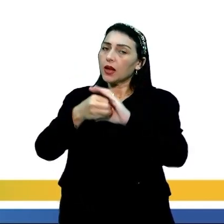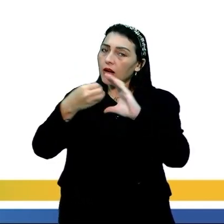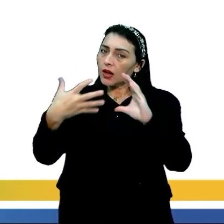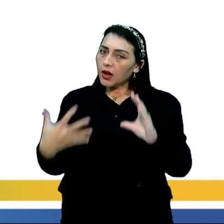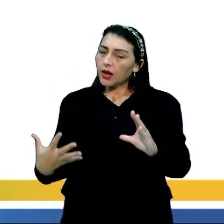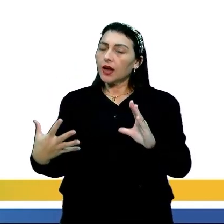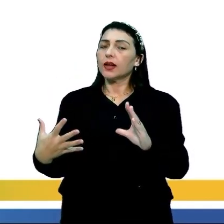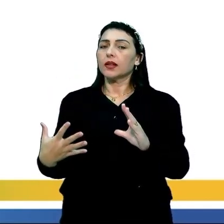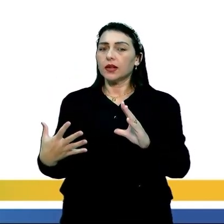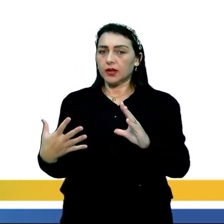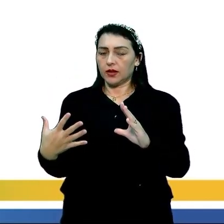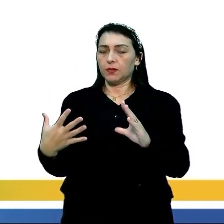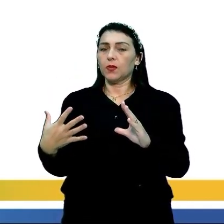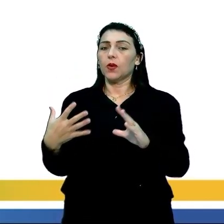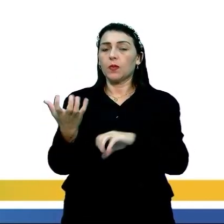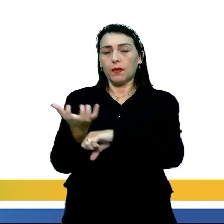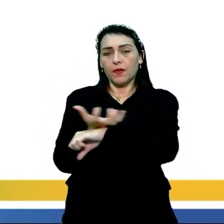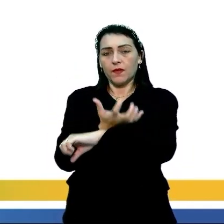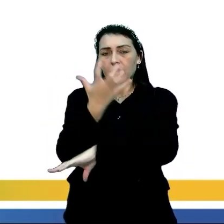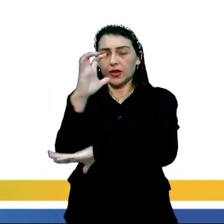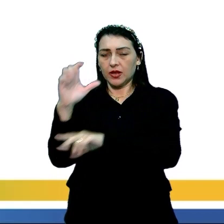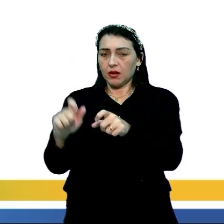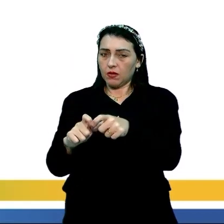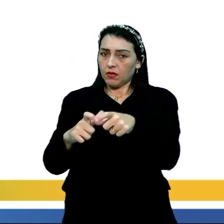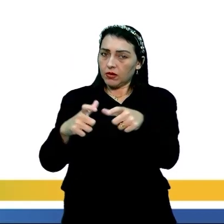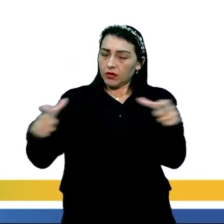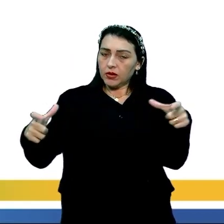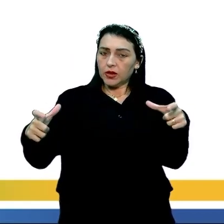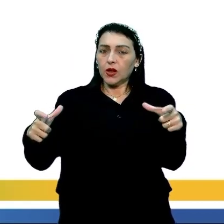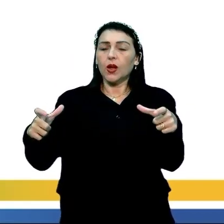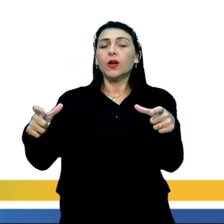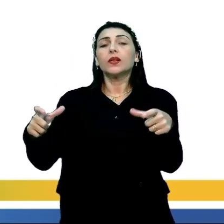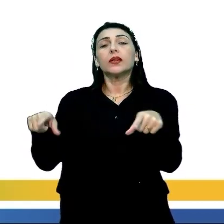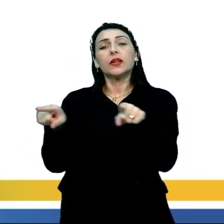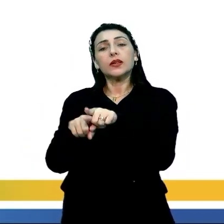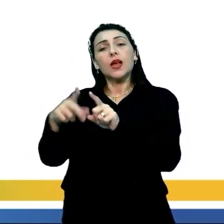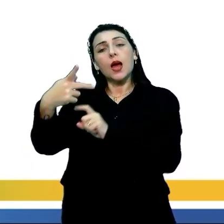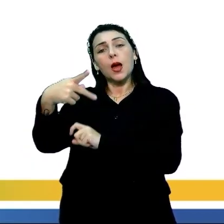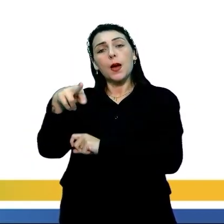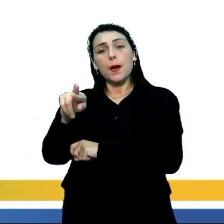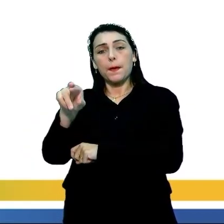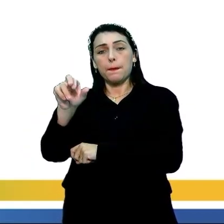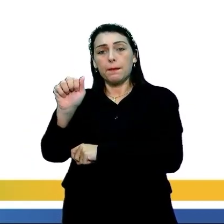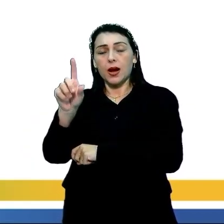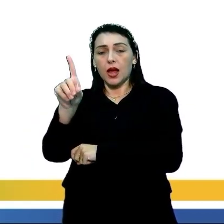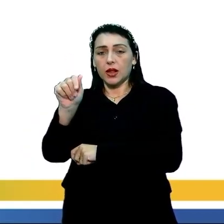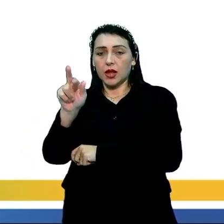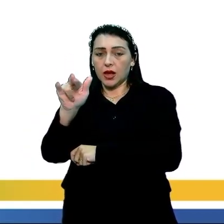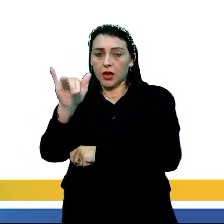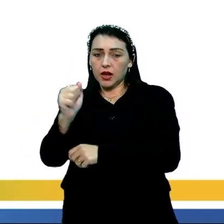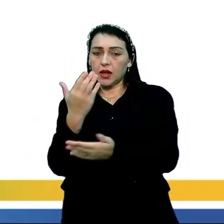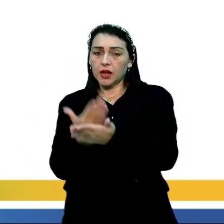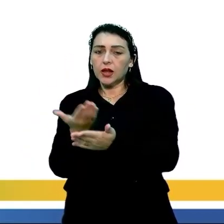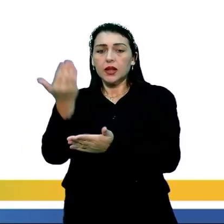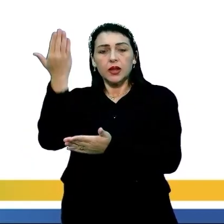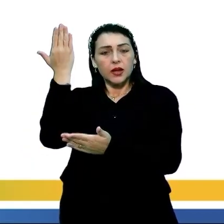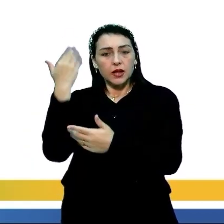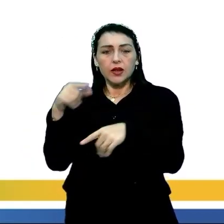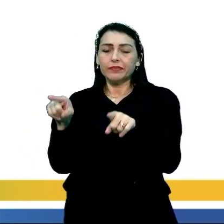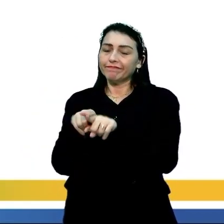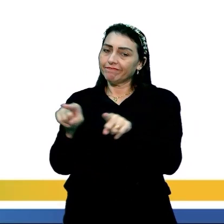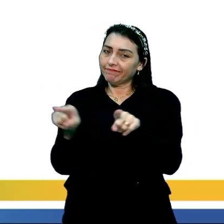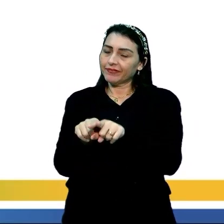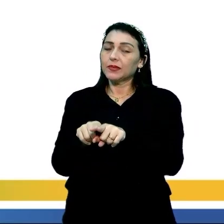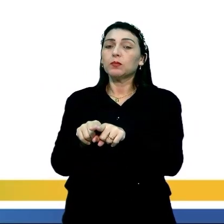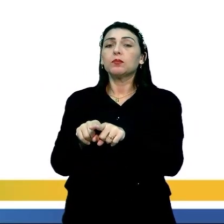aí por uma vegetação mais esparsa? O domínio das pradarias, a gente aprendeu na aula anterior que ele é formado